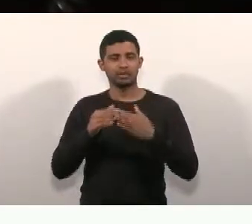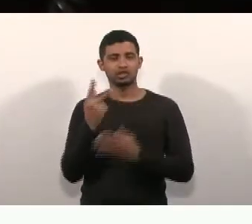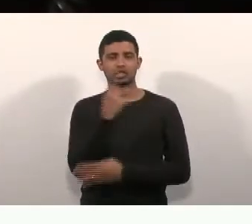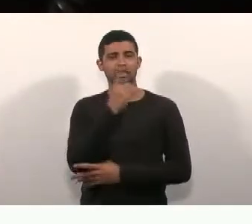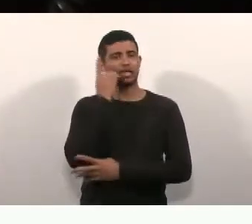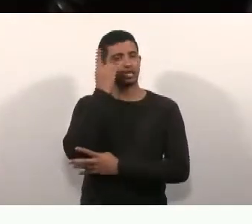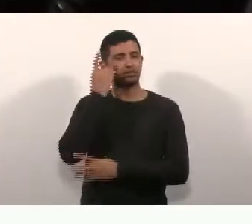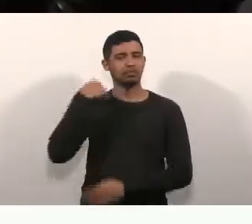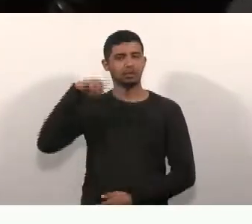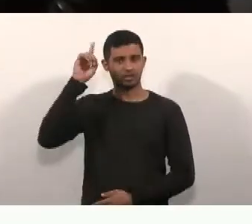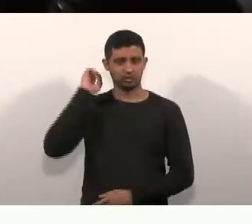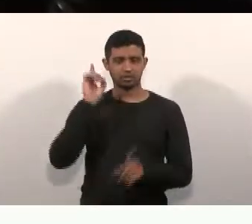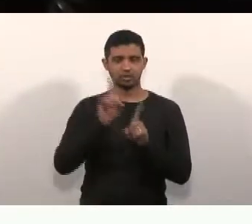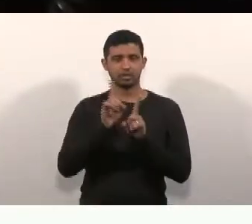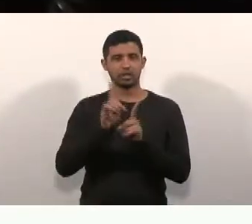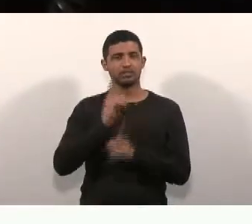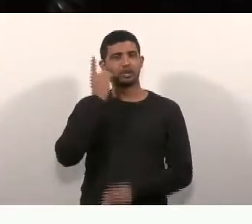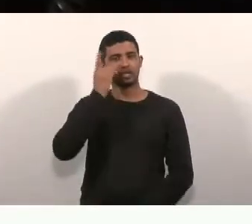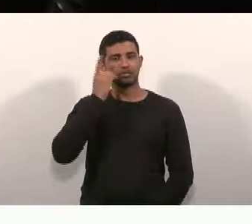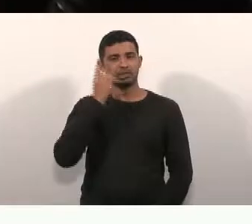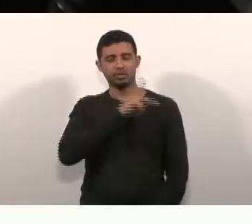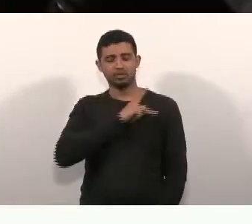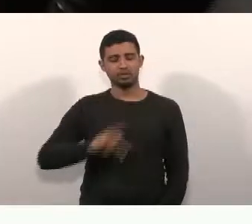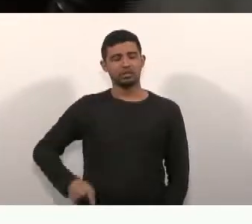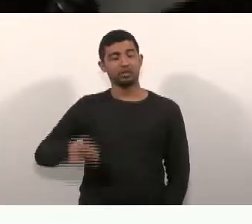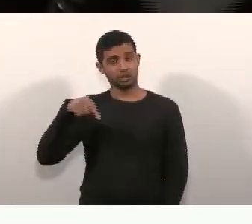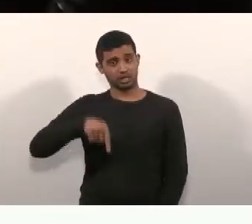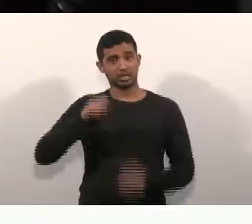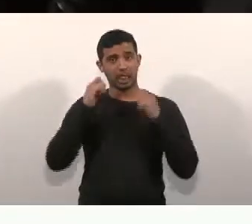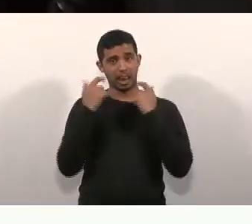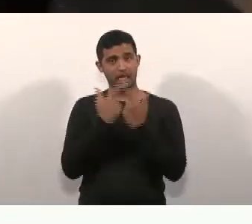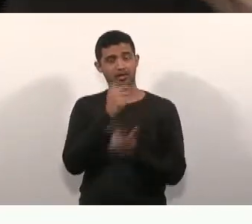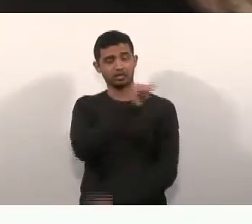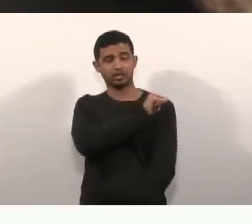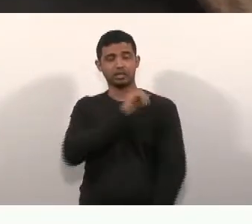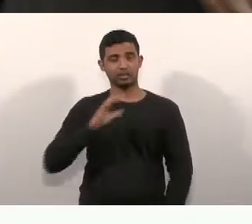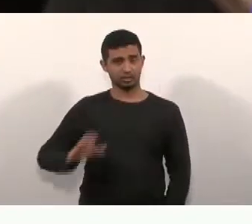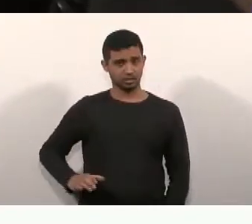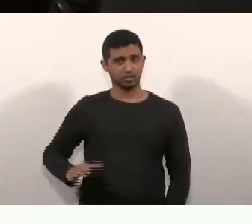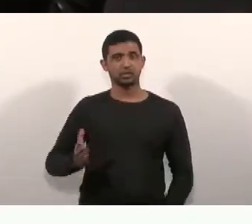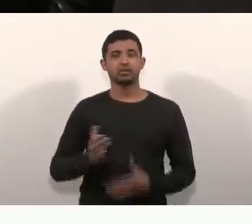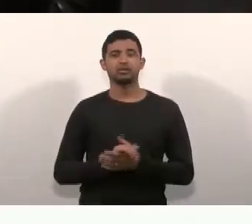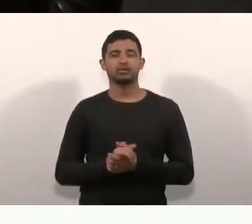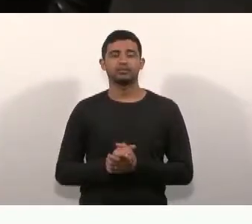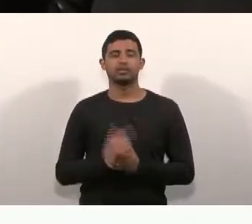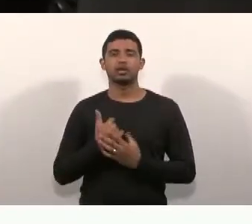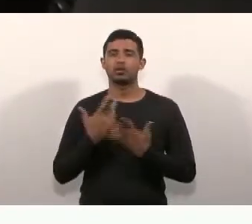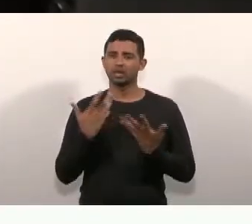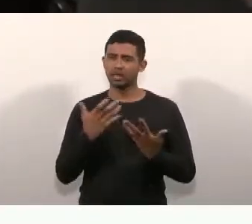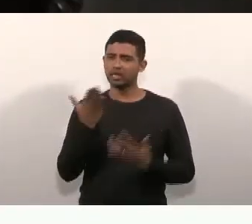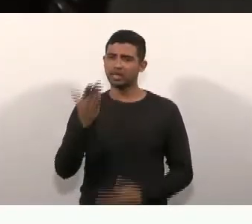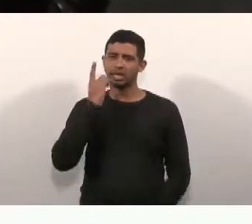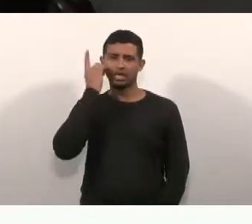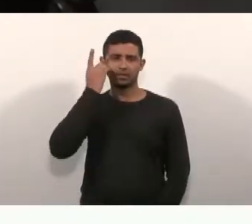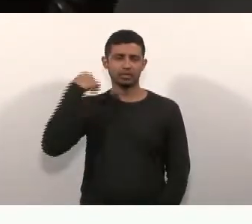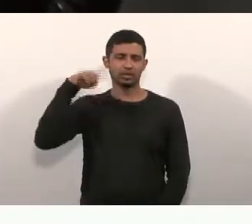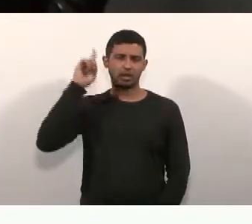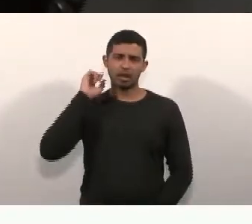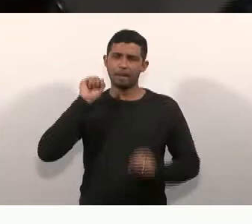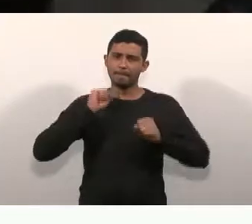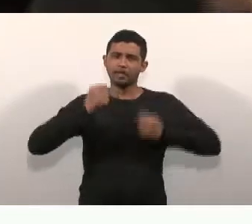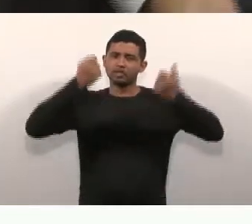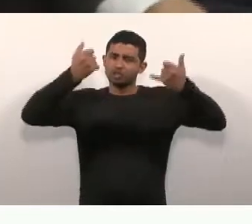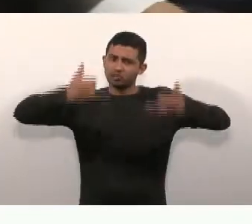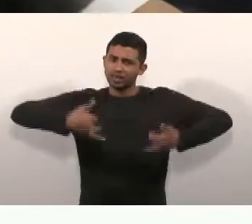Valdeir Carneiro e do deputado presidente da Casa, André Siciliano, que queria até que o deputado Valdeir Carneiro possa explicar mais